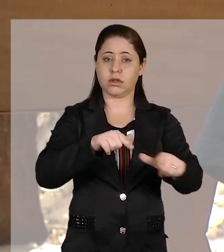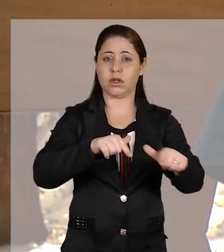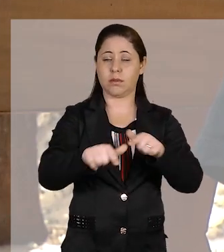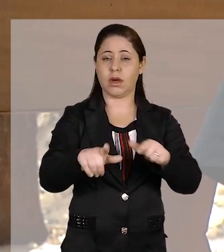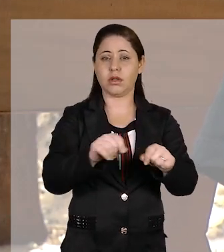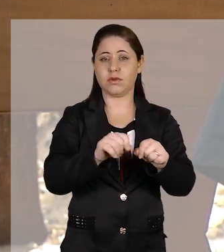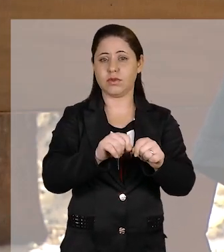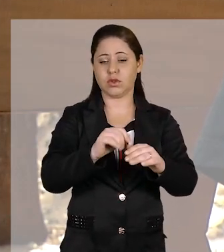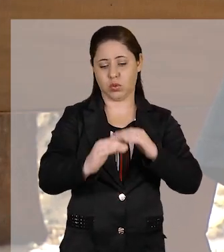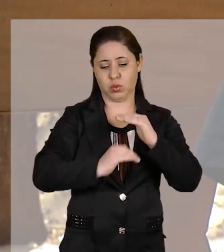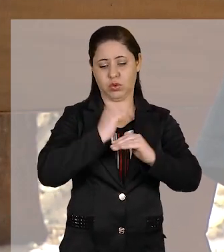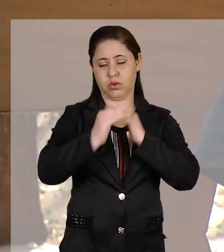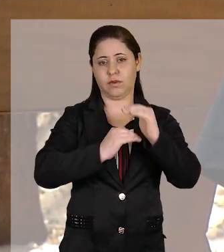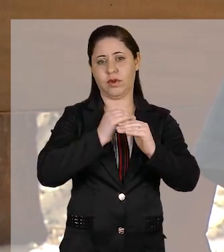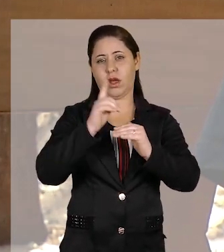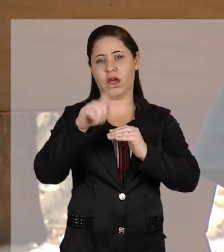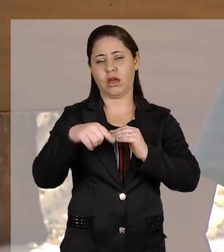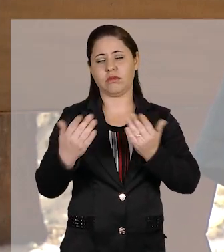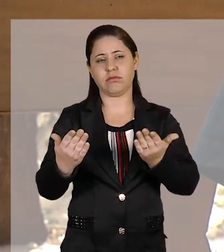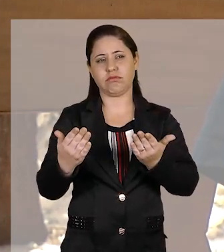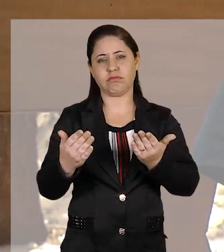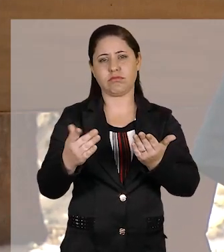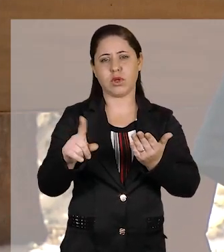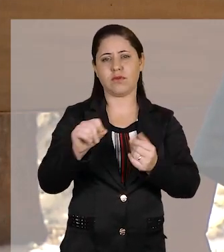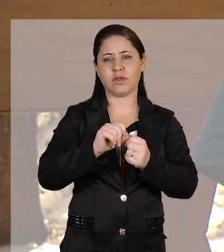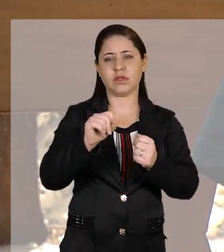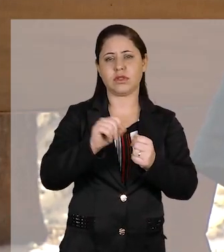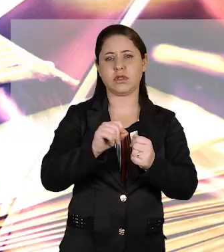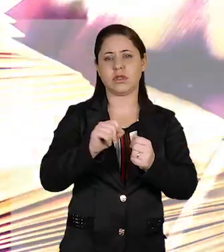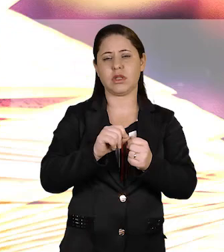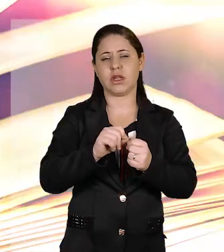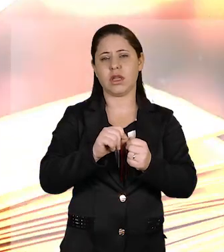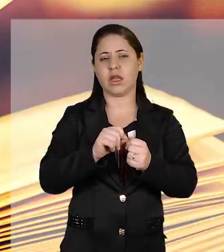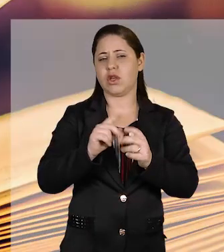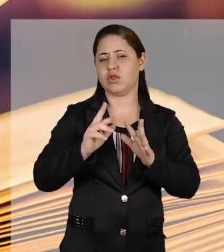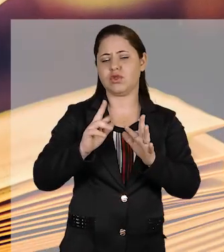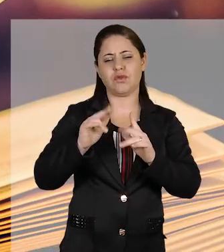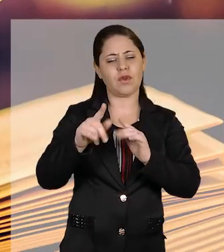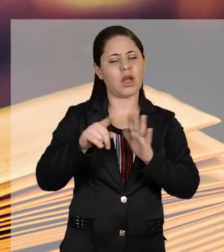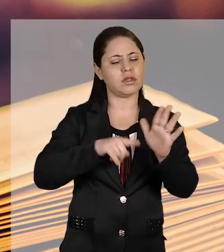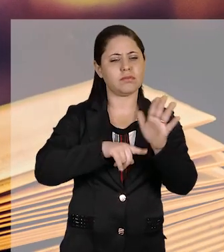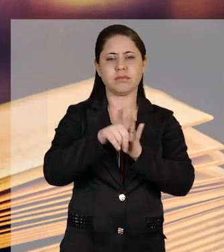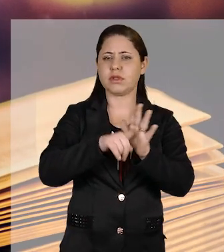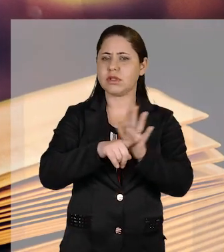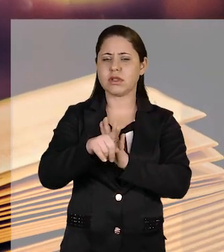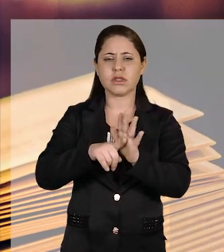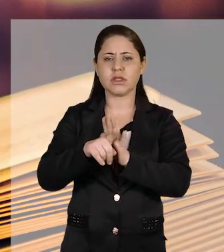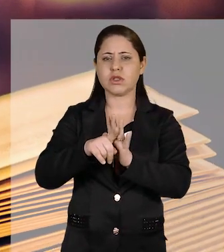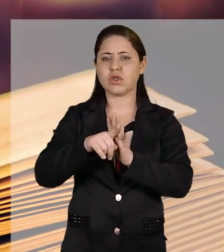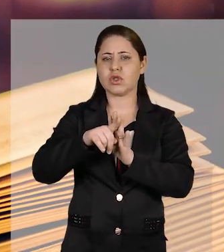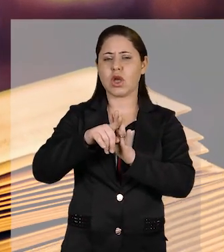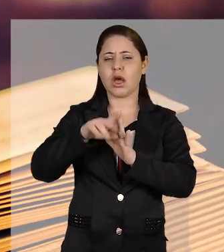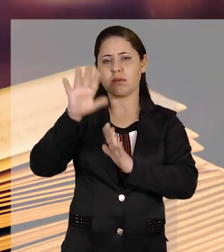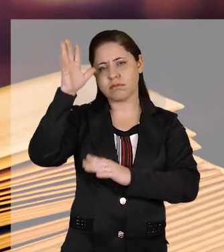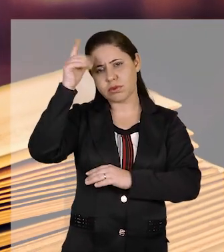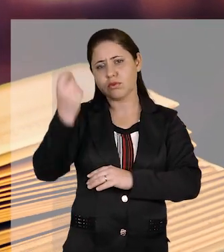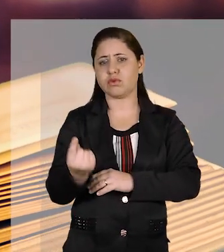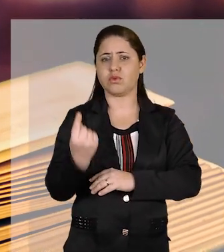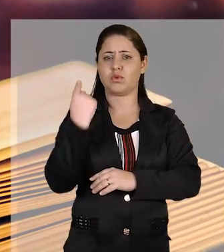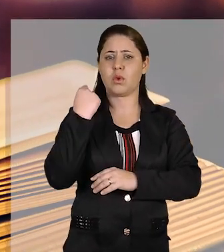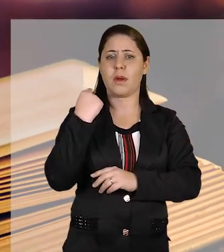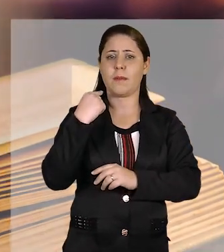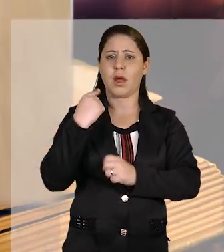nesse trabalho que a gente desenvolvia, a gente acabava tendo que fazer várias pesquisas em doutrina, jurisprudência, para